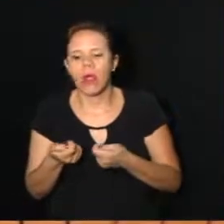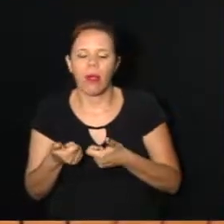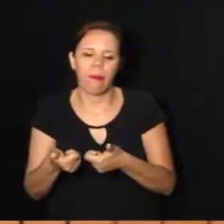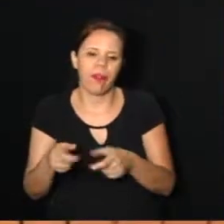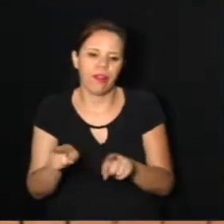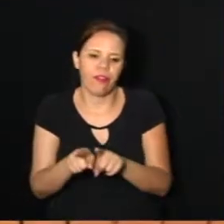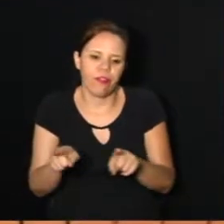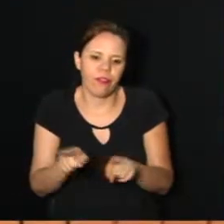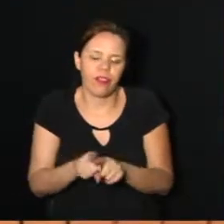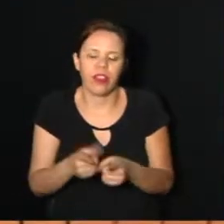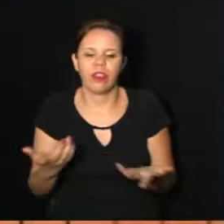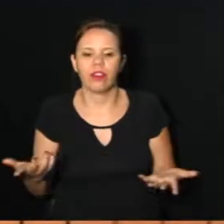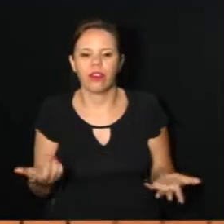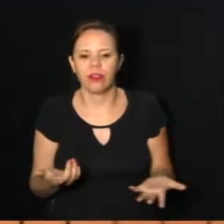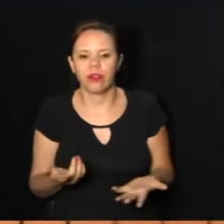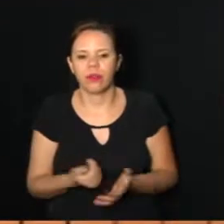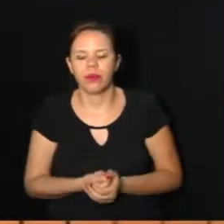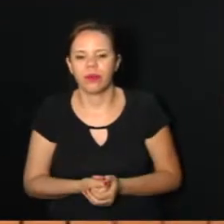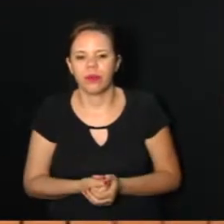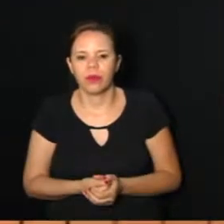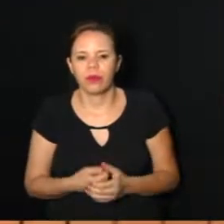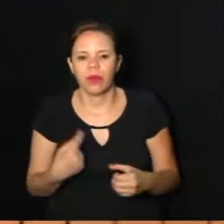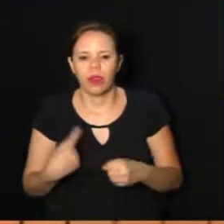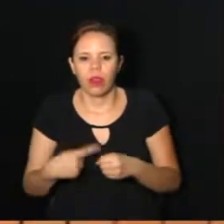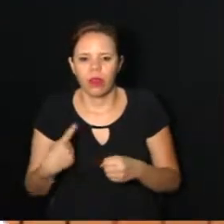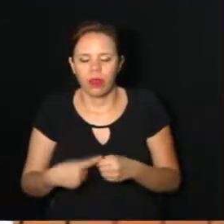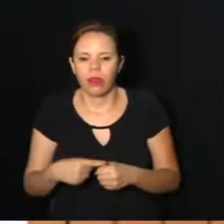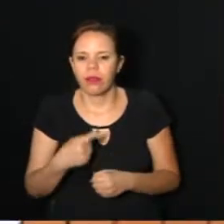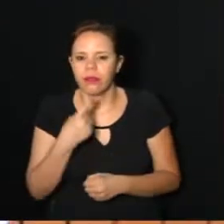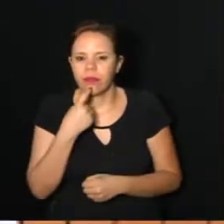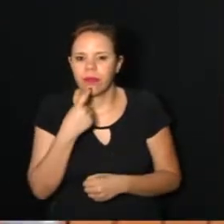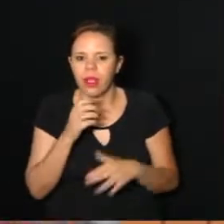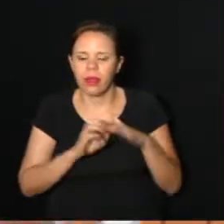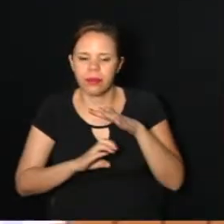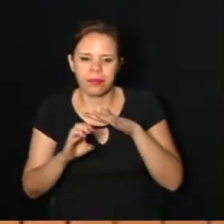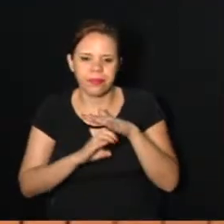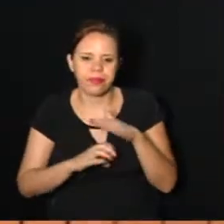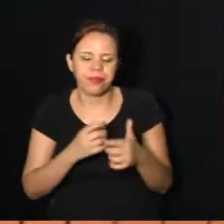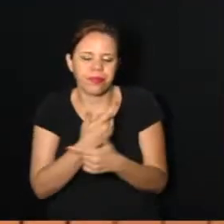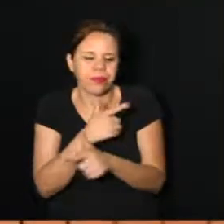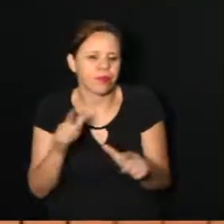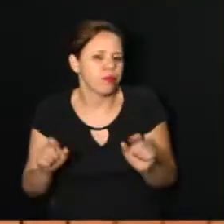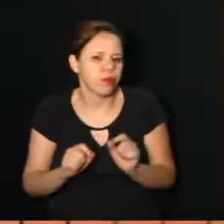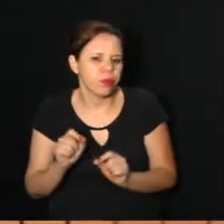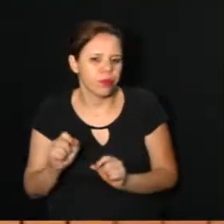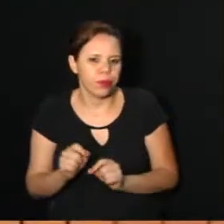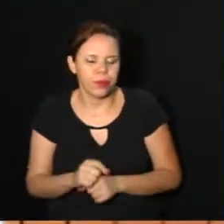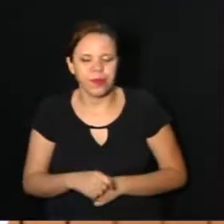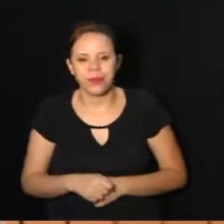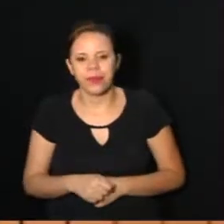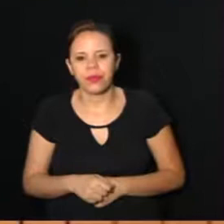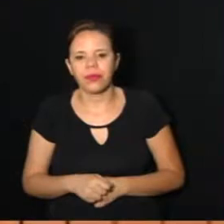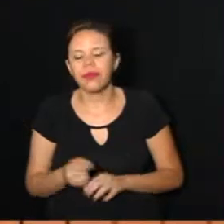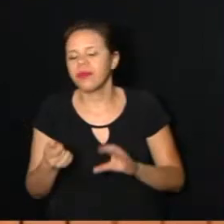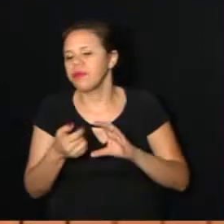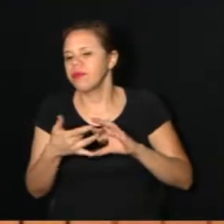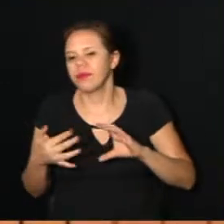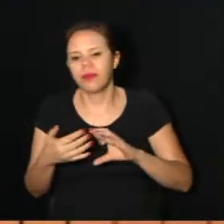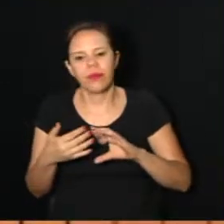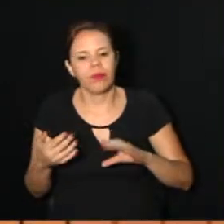incomodidade no município de Campinas, ou seja, empresas que não têm aquela